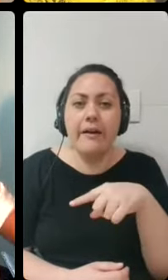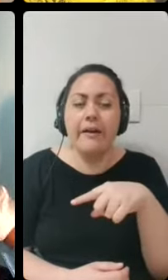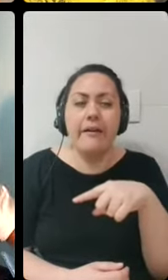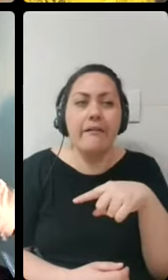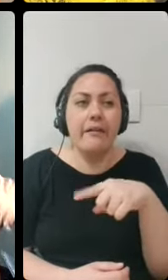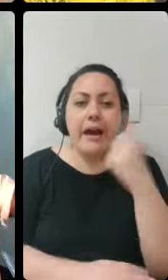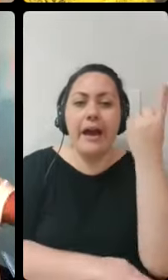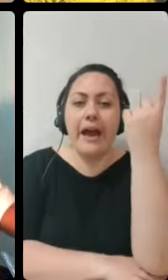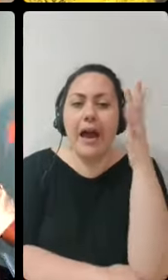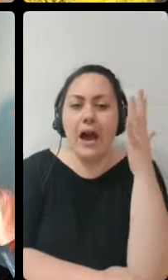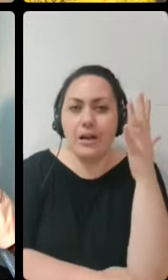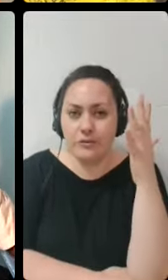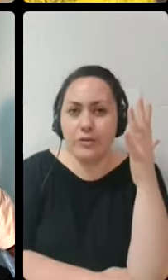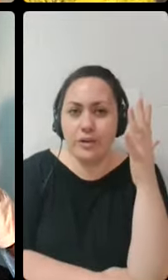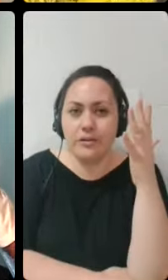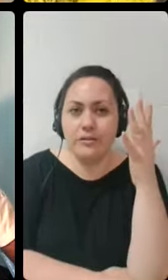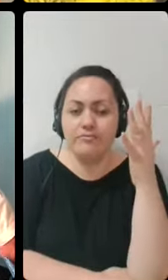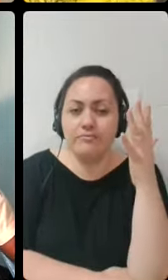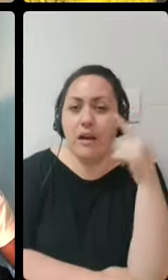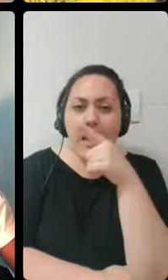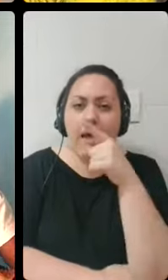fazia força